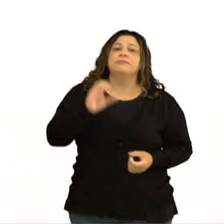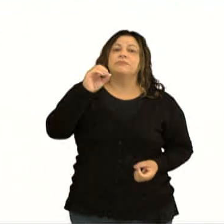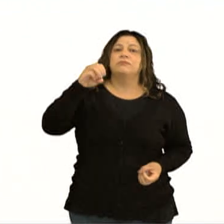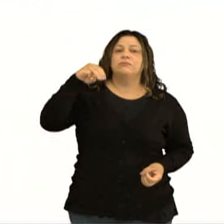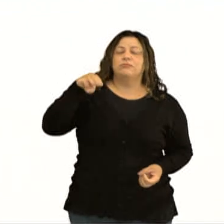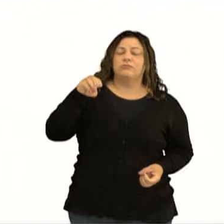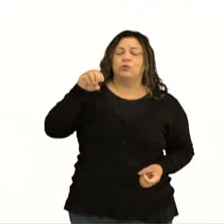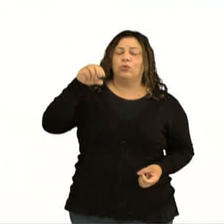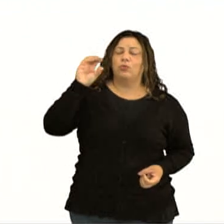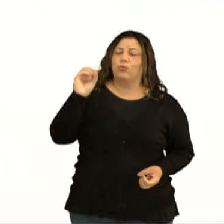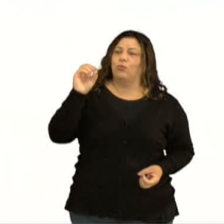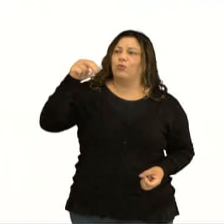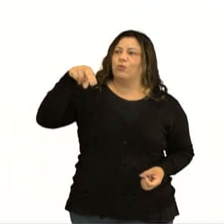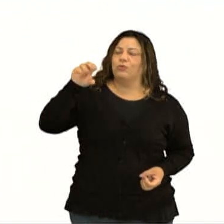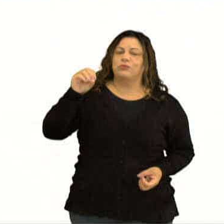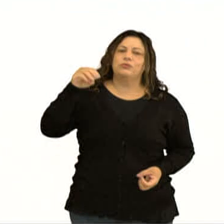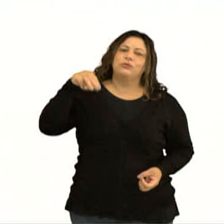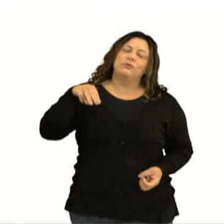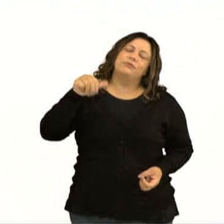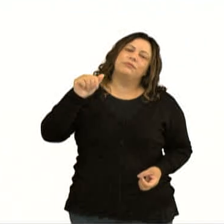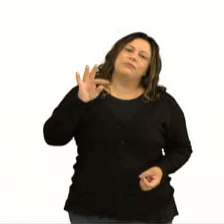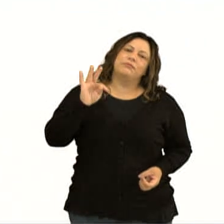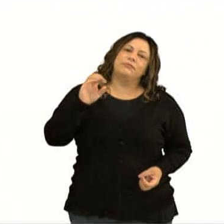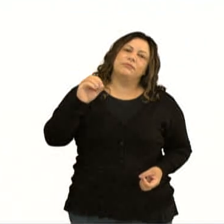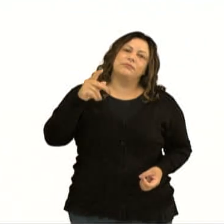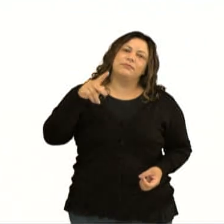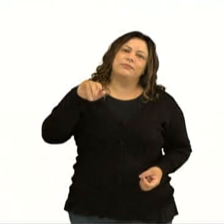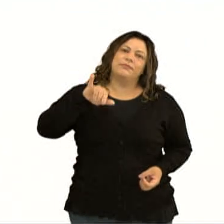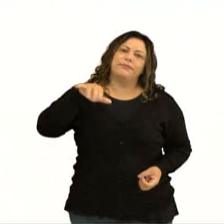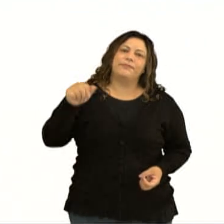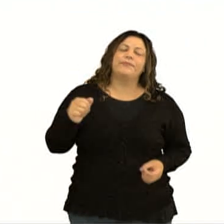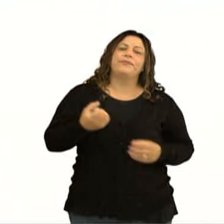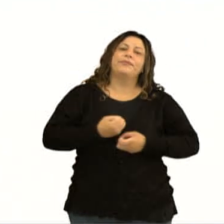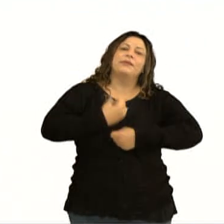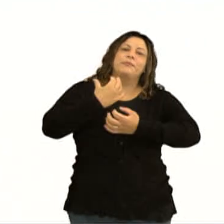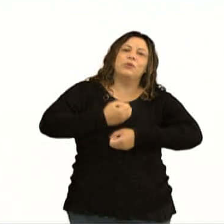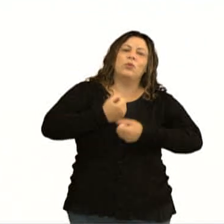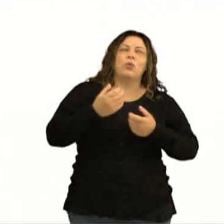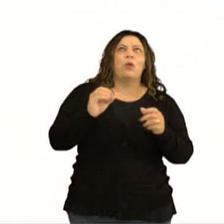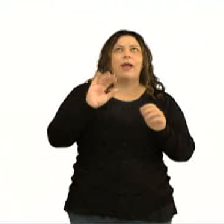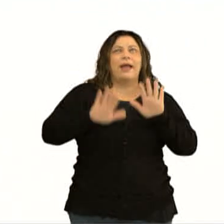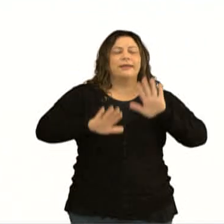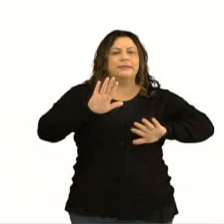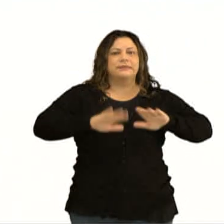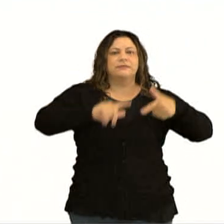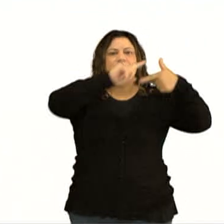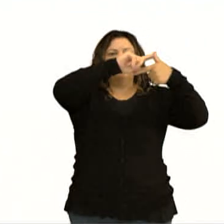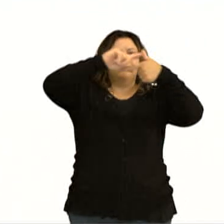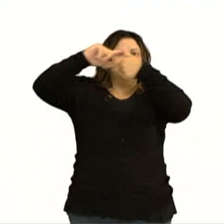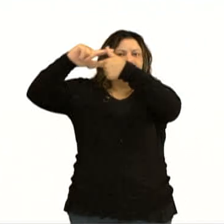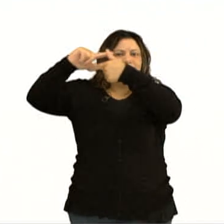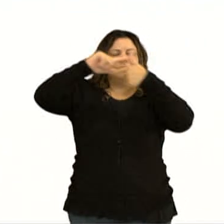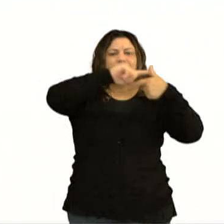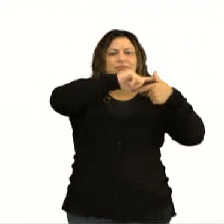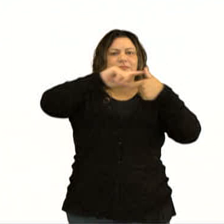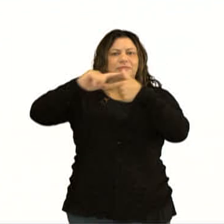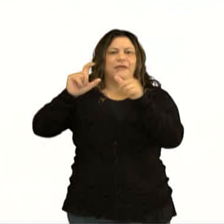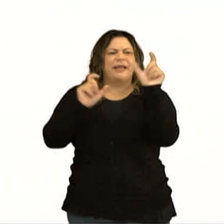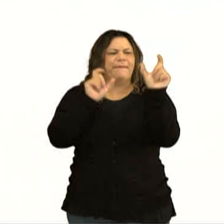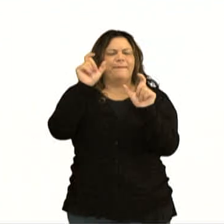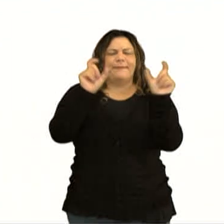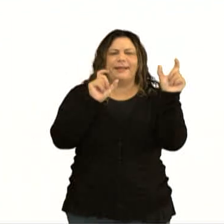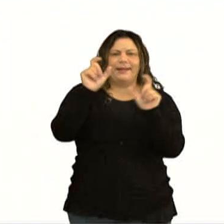de onomatopeia, temos também em poema, às vezes em história em quadrinho você pode se lembrar mais fácil, que são as palavras que